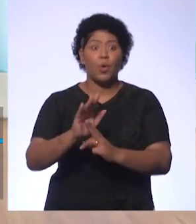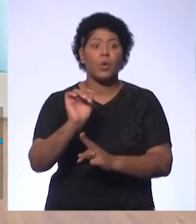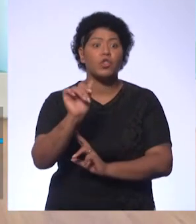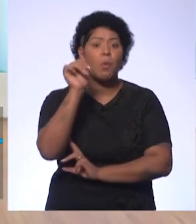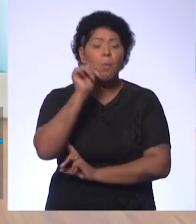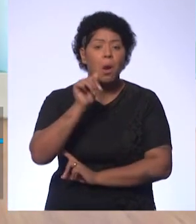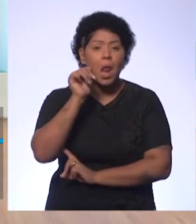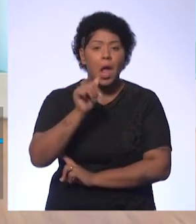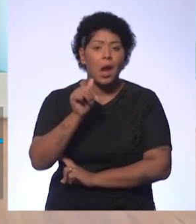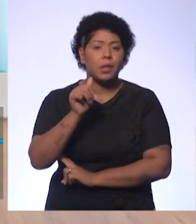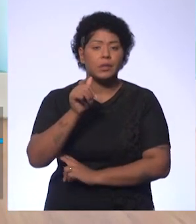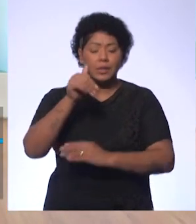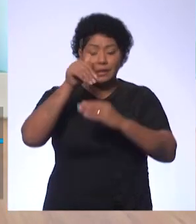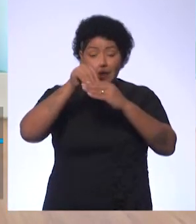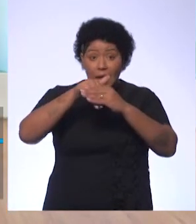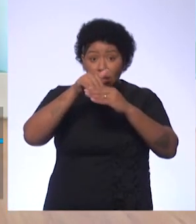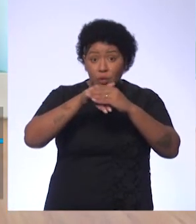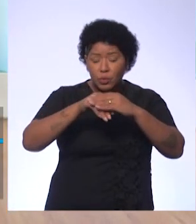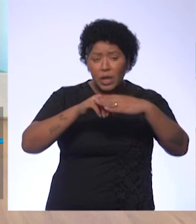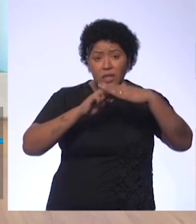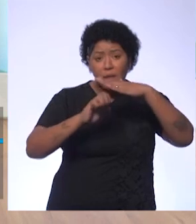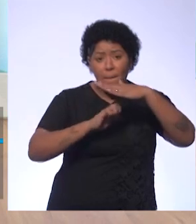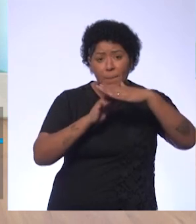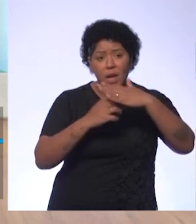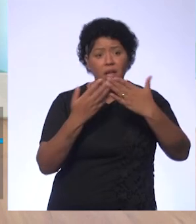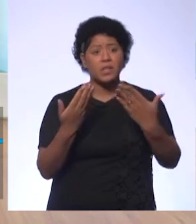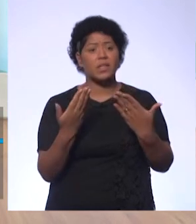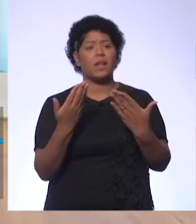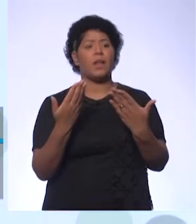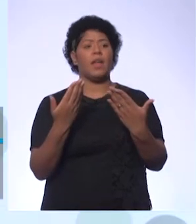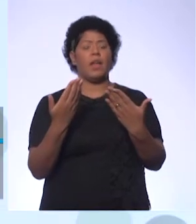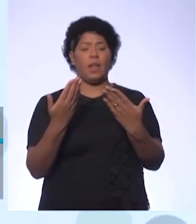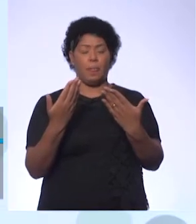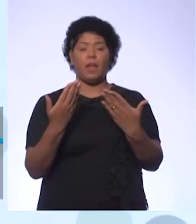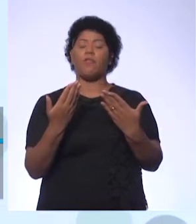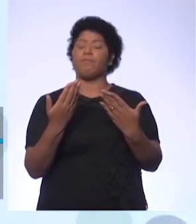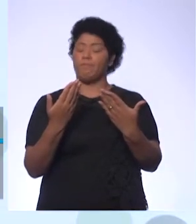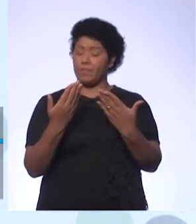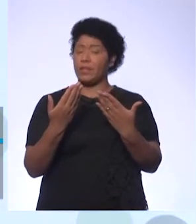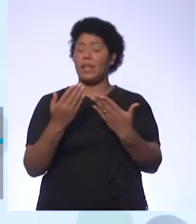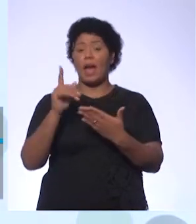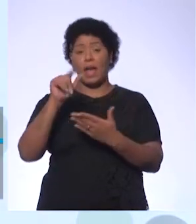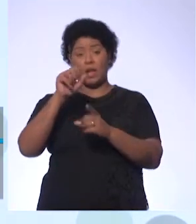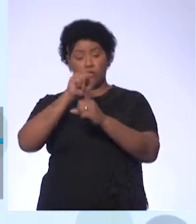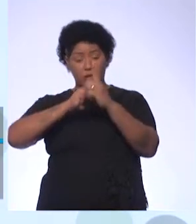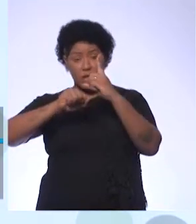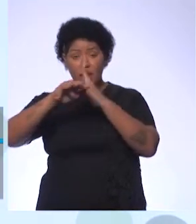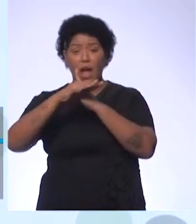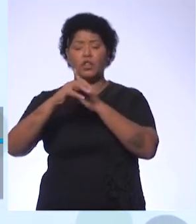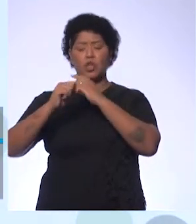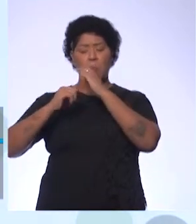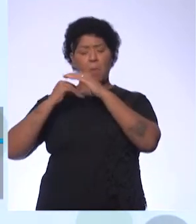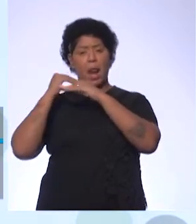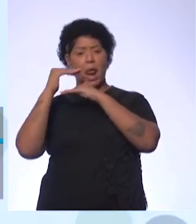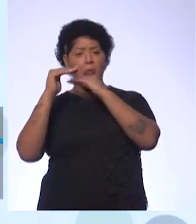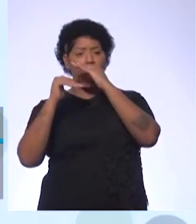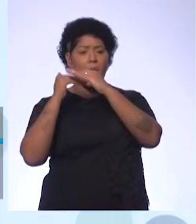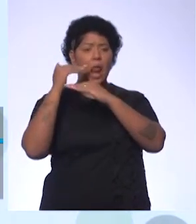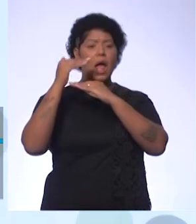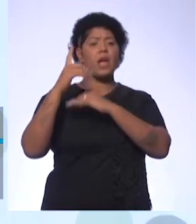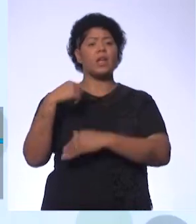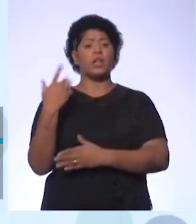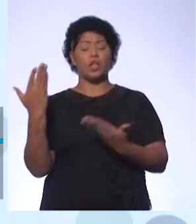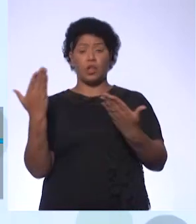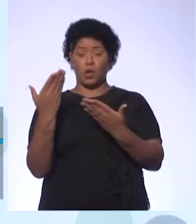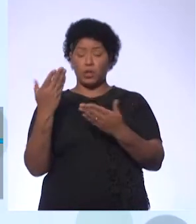de indústrias, e é assim que a nossa sociedade ela se desenvolveu. É a partir desse trabalho de mulheres grávidas e crianças que a nossa sociedade